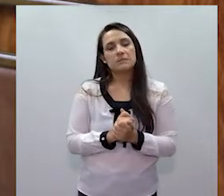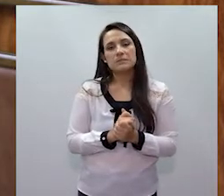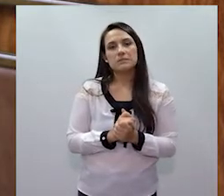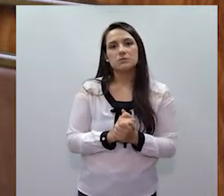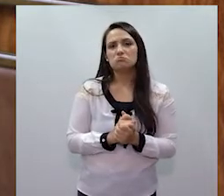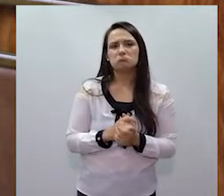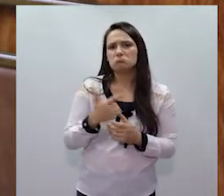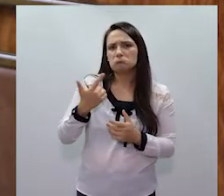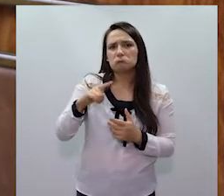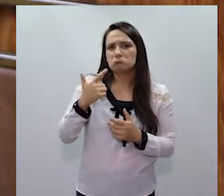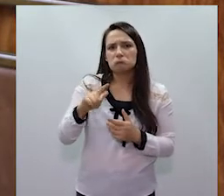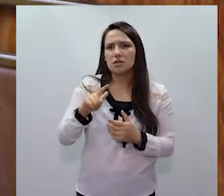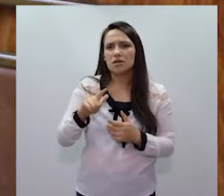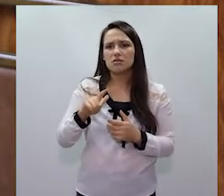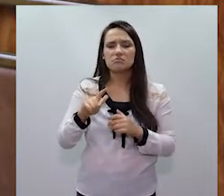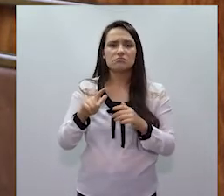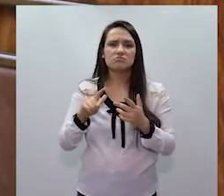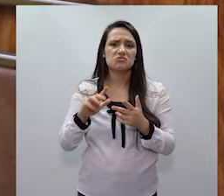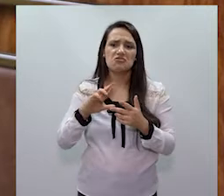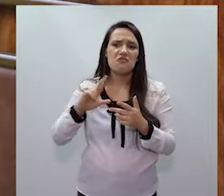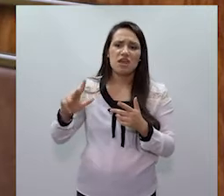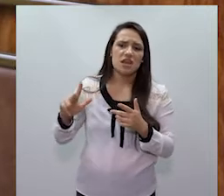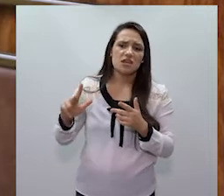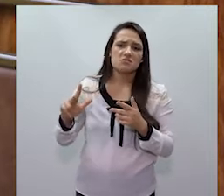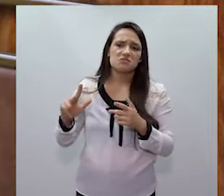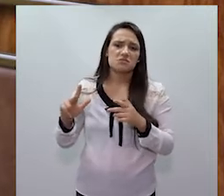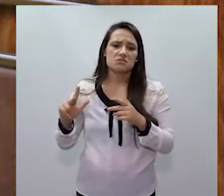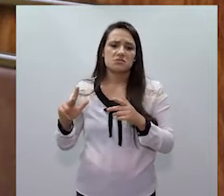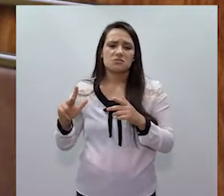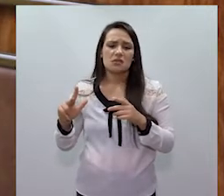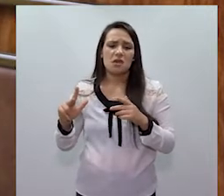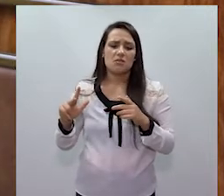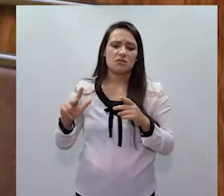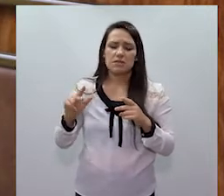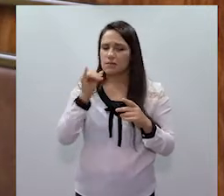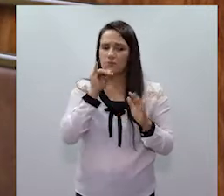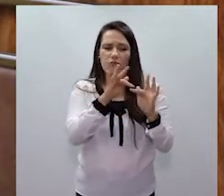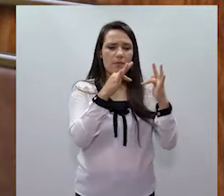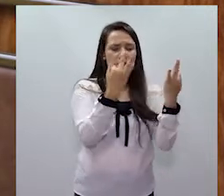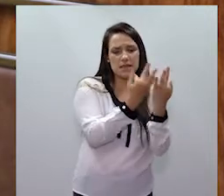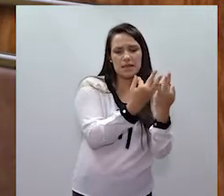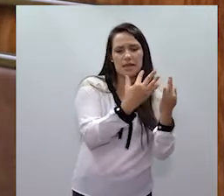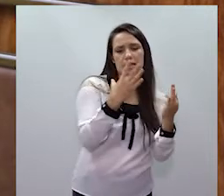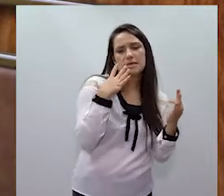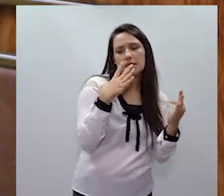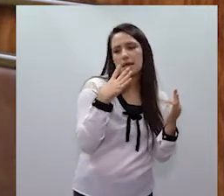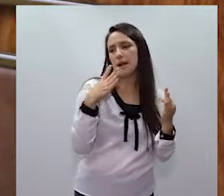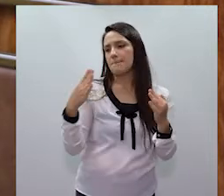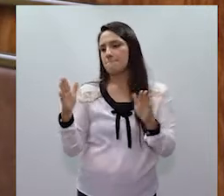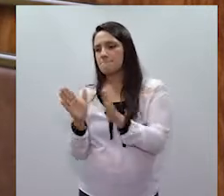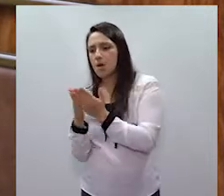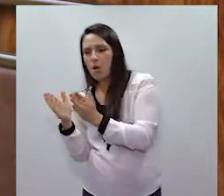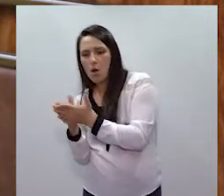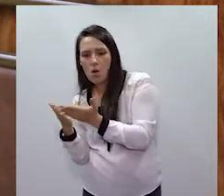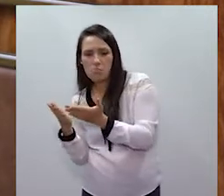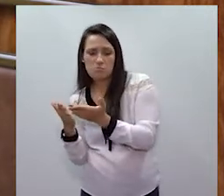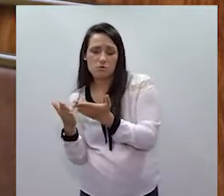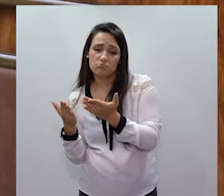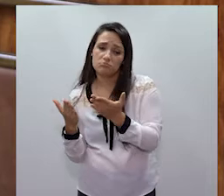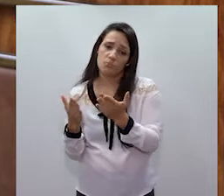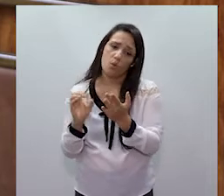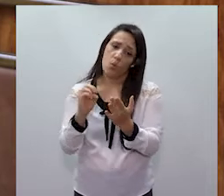diferença nos resultados da adoção quando a gente compara famílias ricas, famílias pobres e